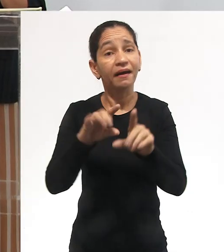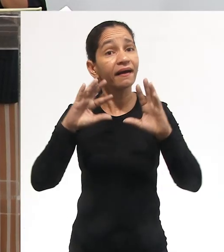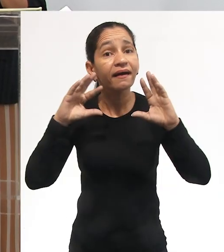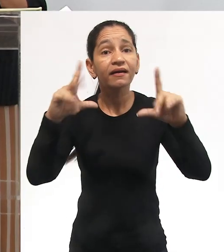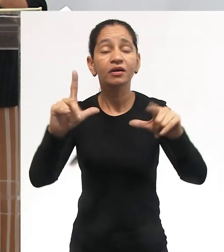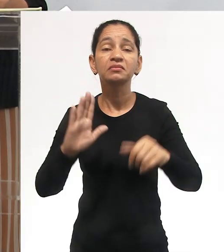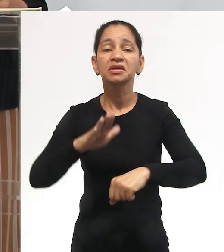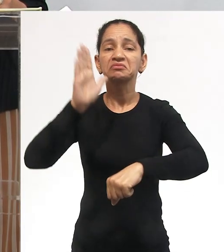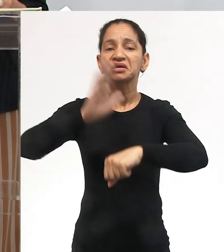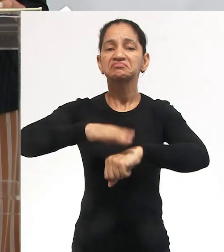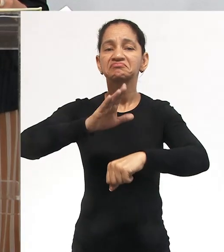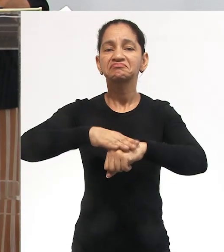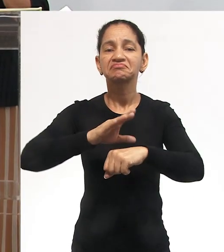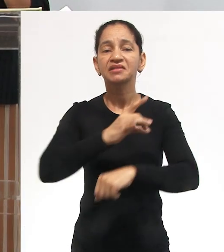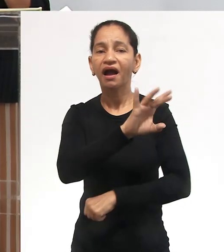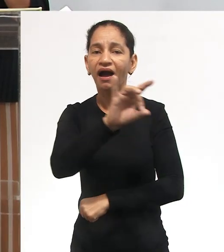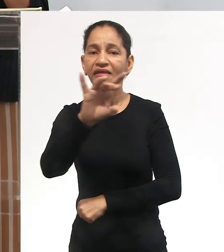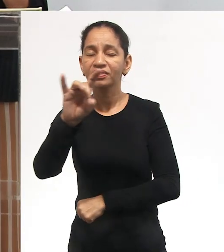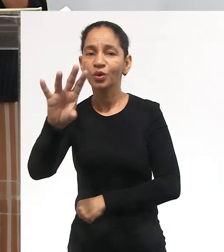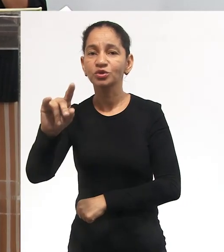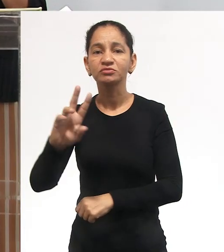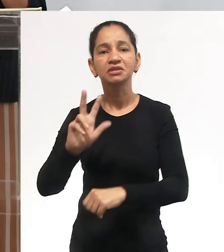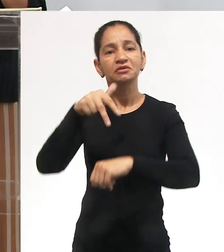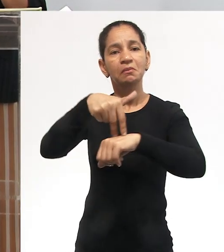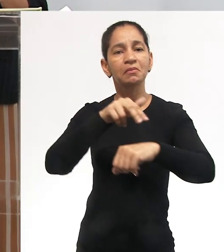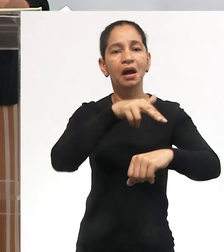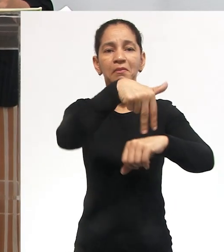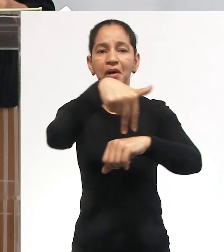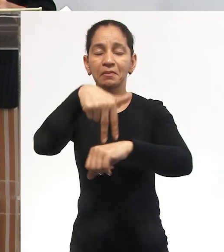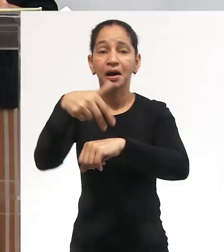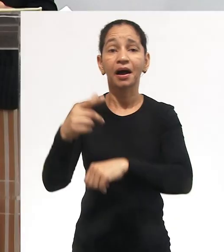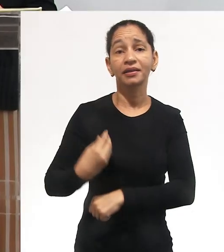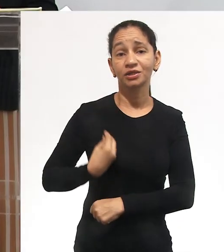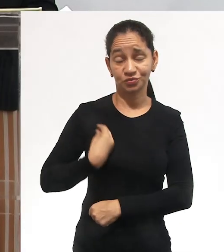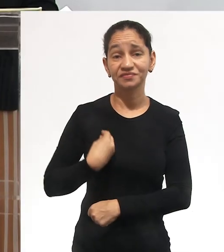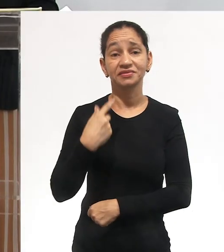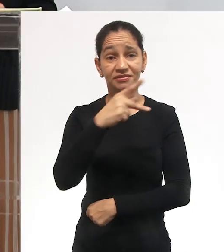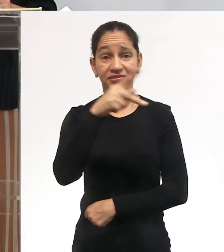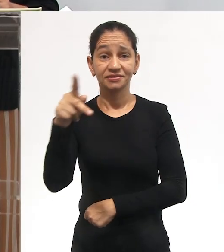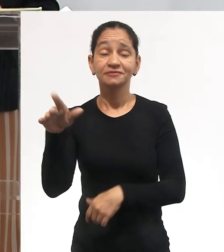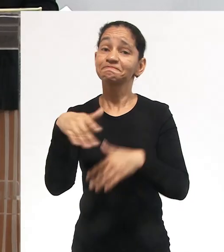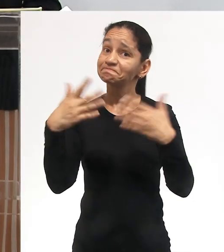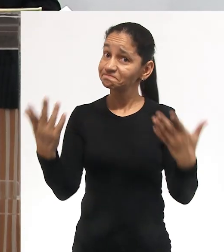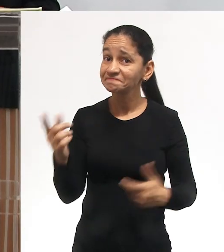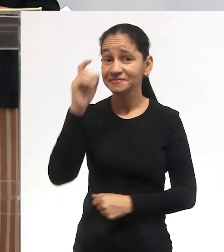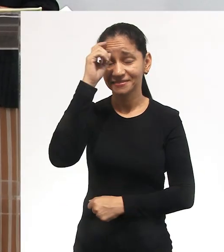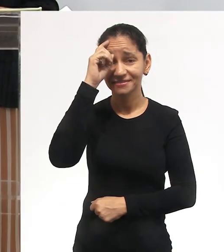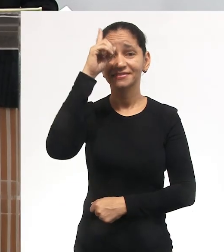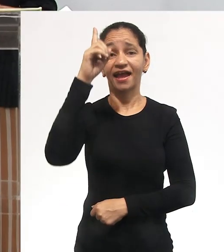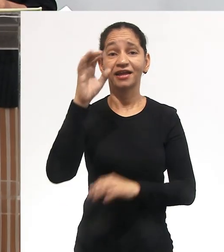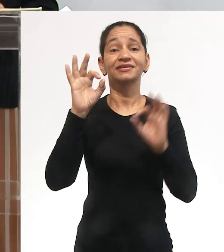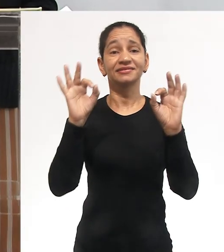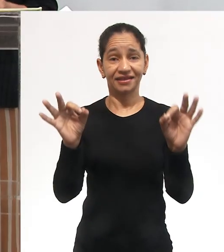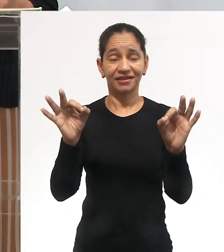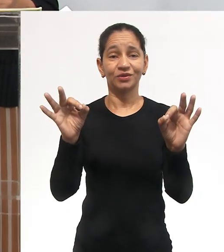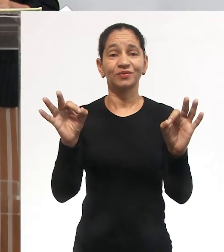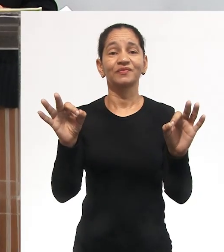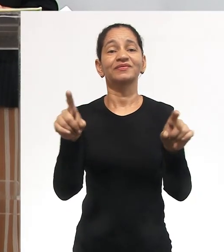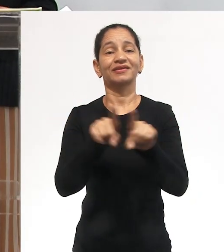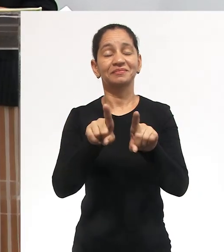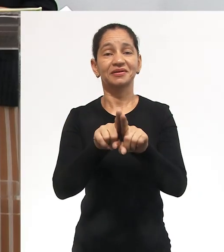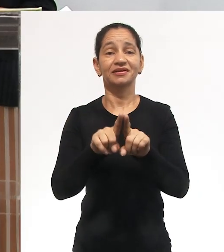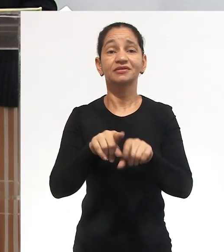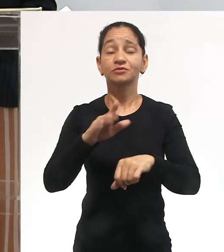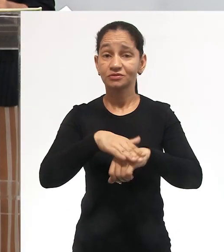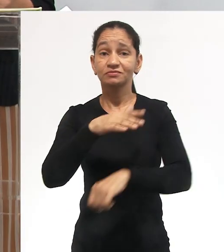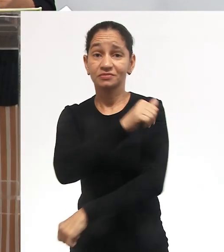com maior autonomia e protagonismo na vida social. Então, é essa a nossa ideia, fazer com que os